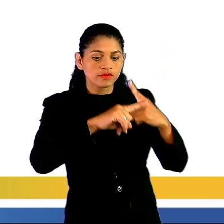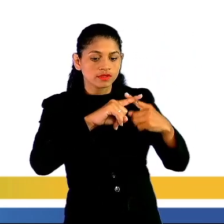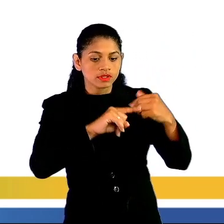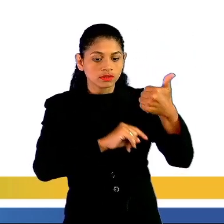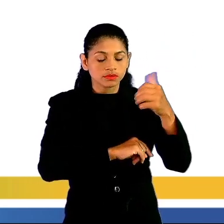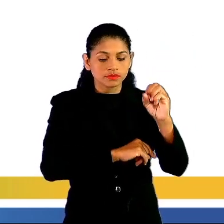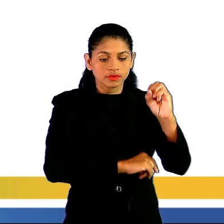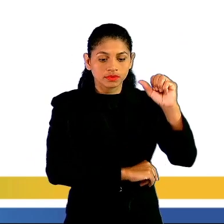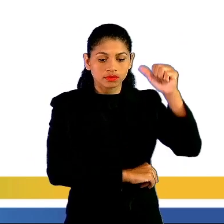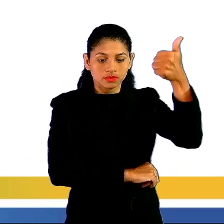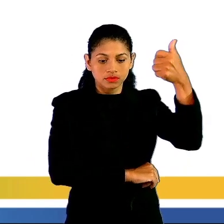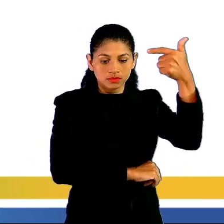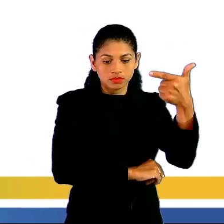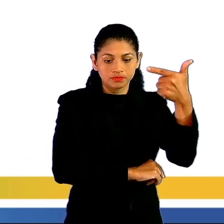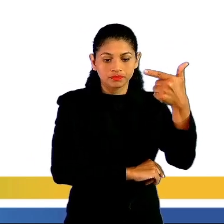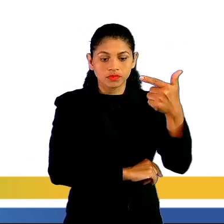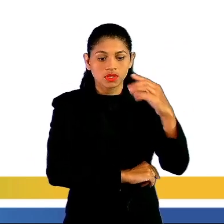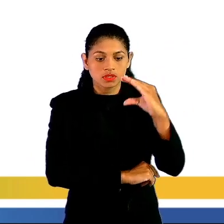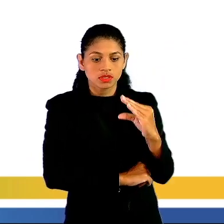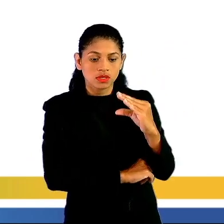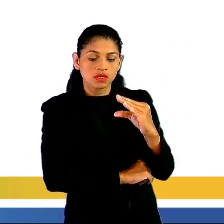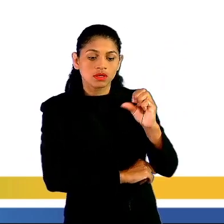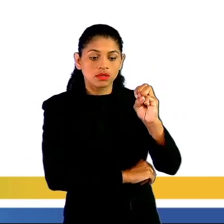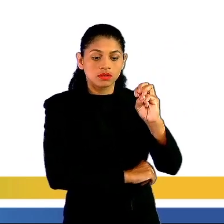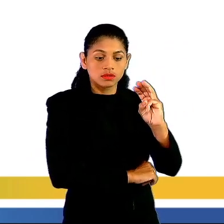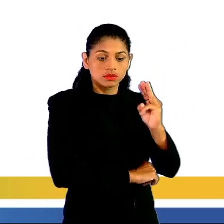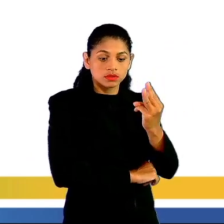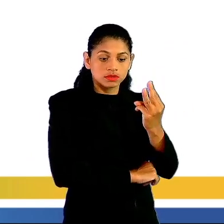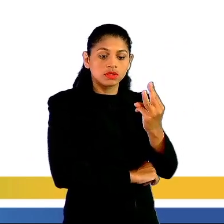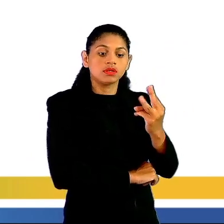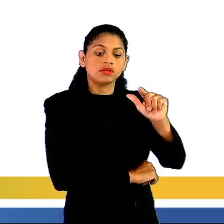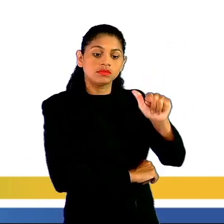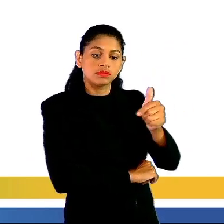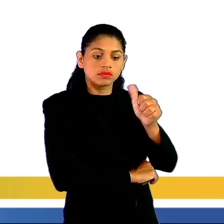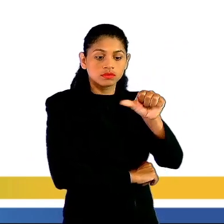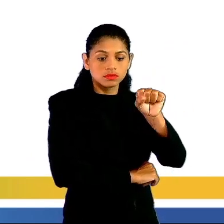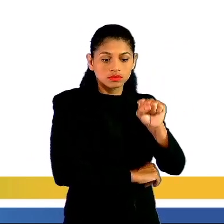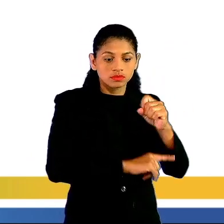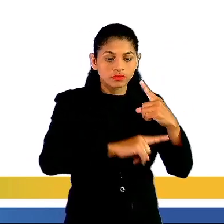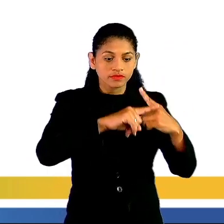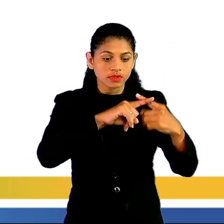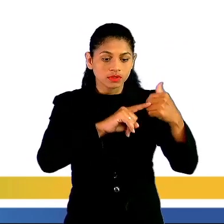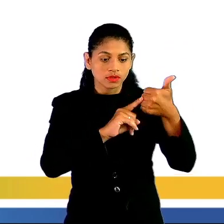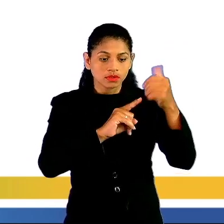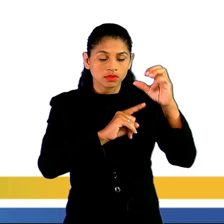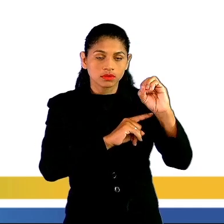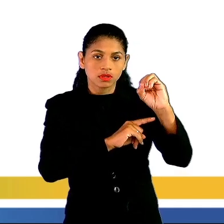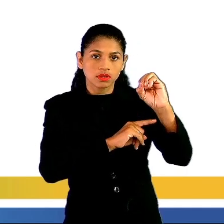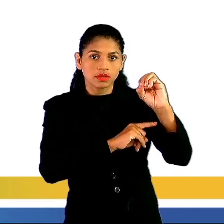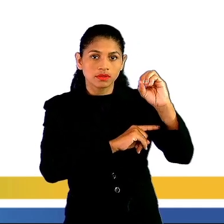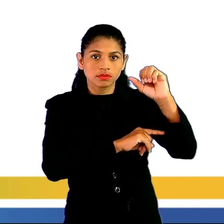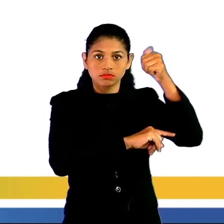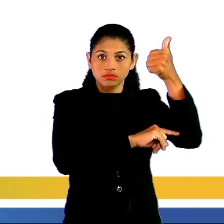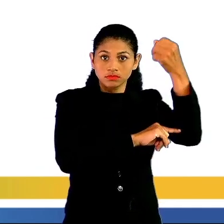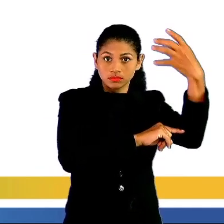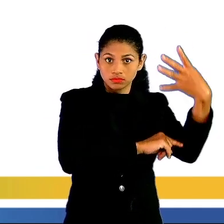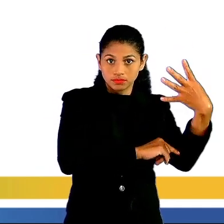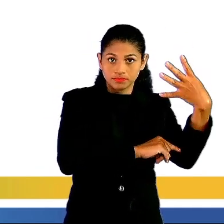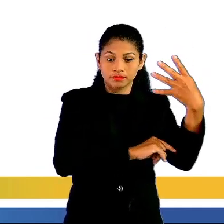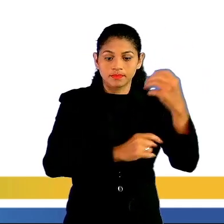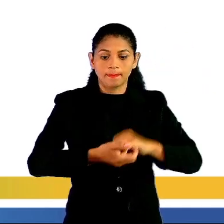12ª potência, alternativa C, 3,8 vezes 10 elevado à 14ª